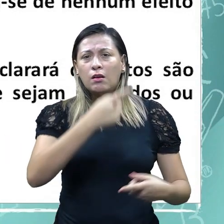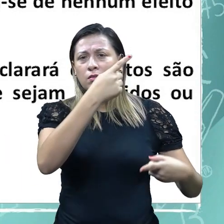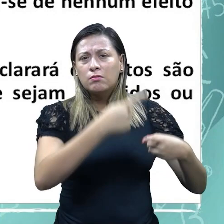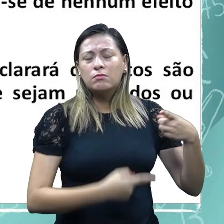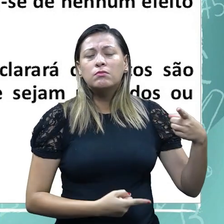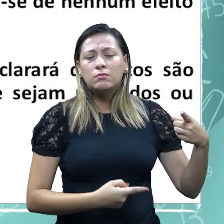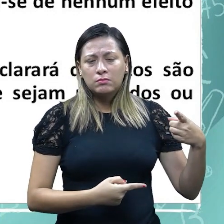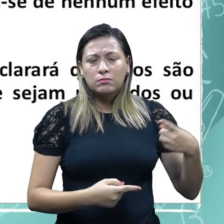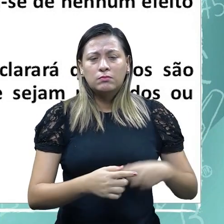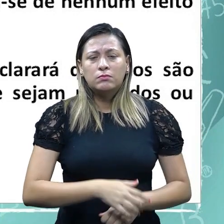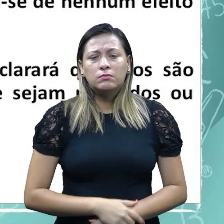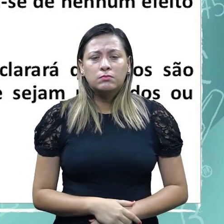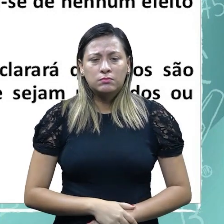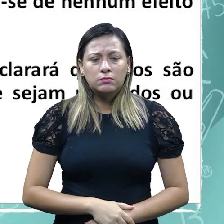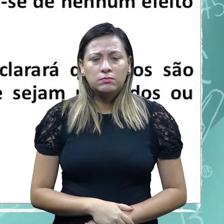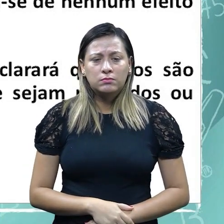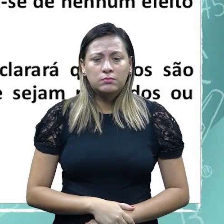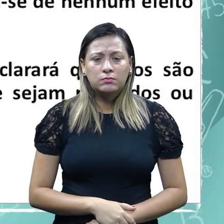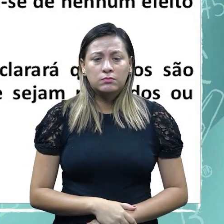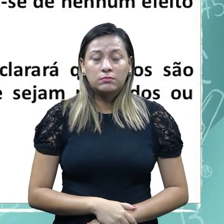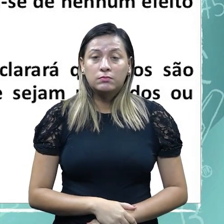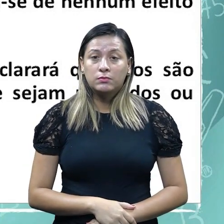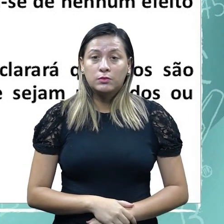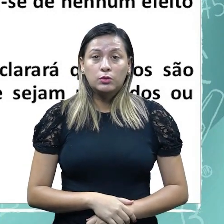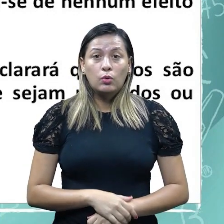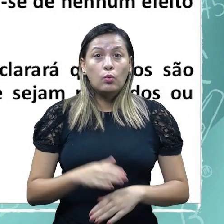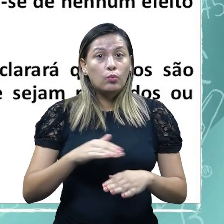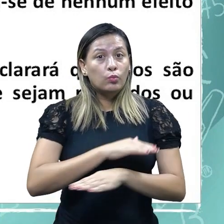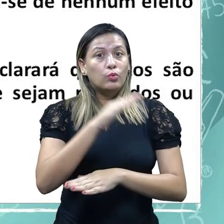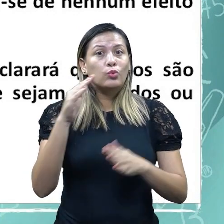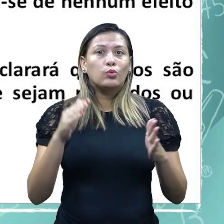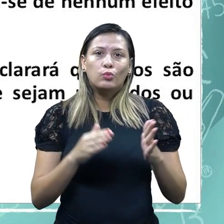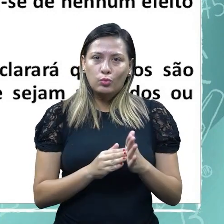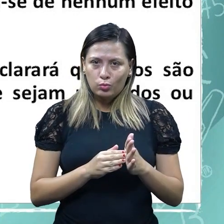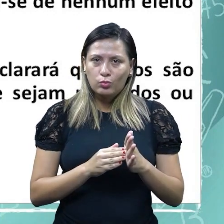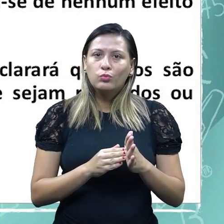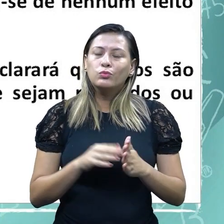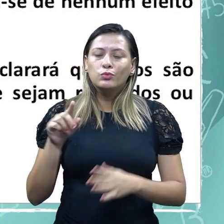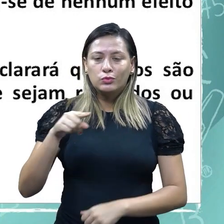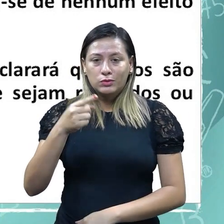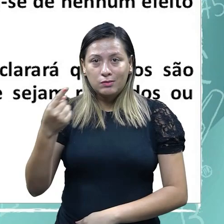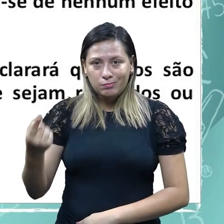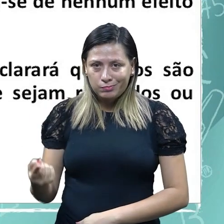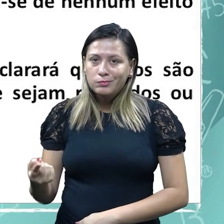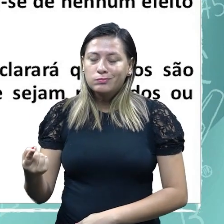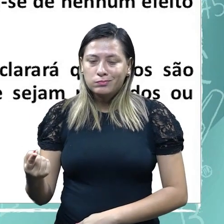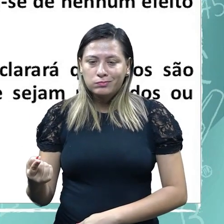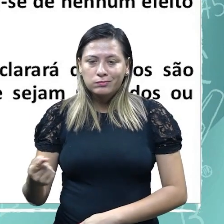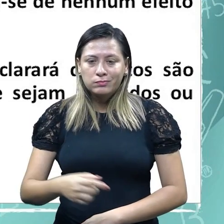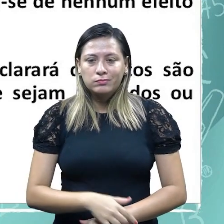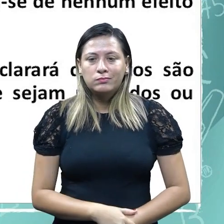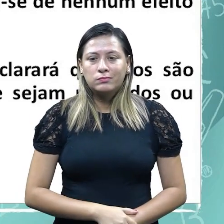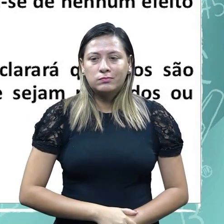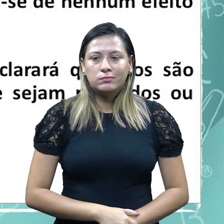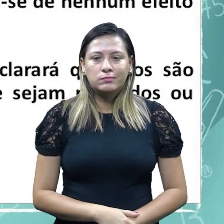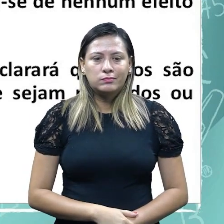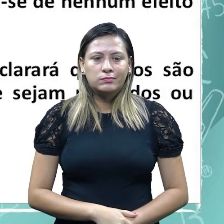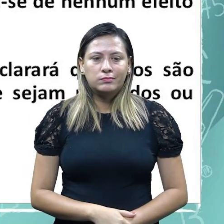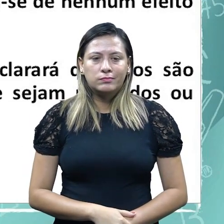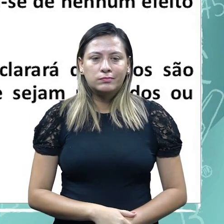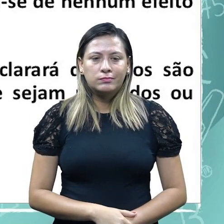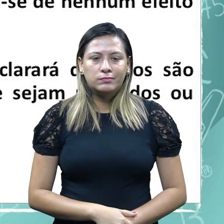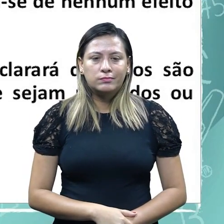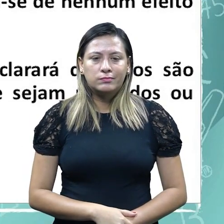a partir daquele ato, todos os que vierem posteriormente a eles não